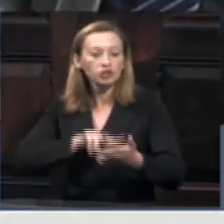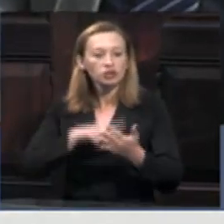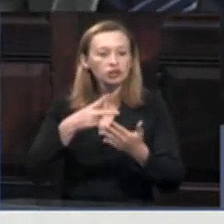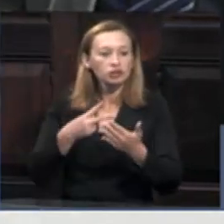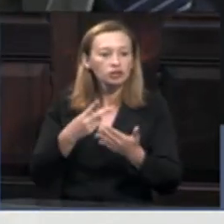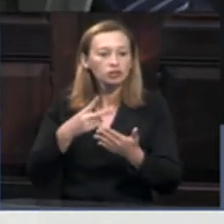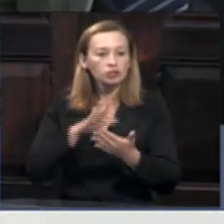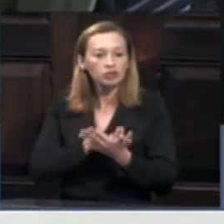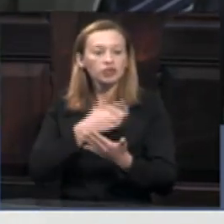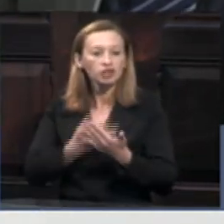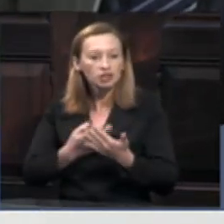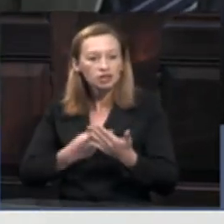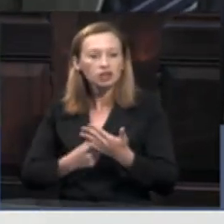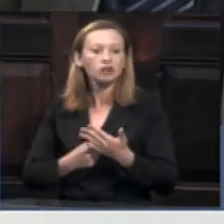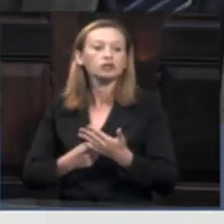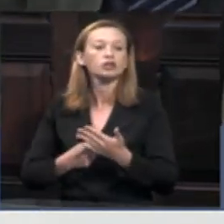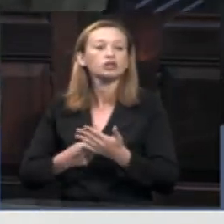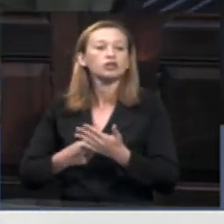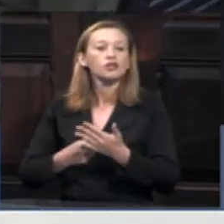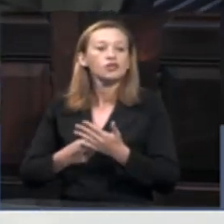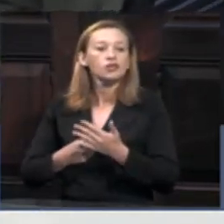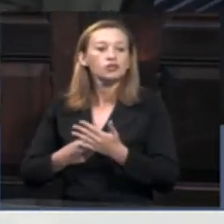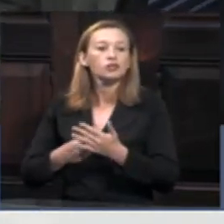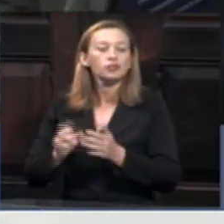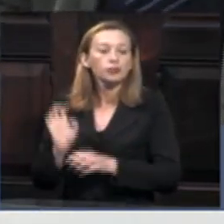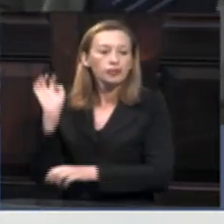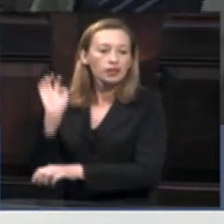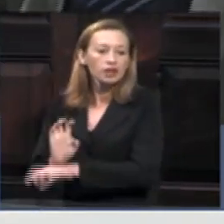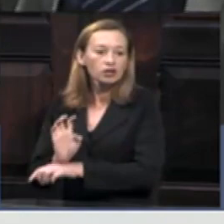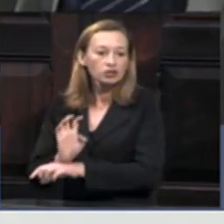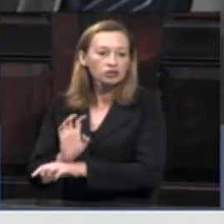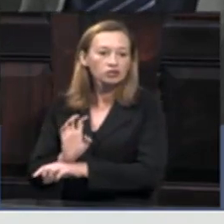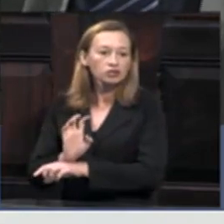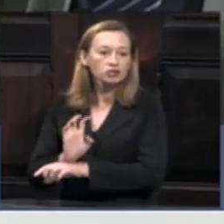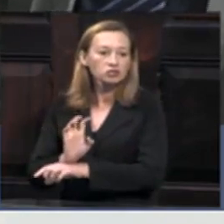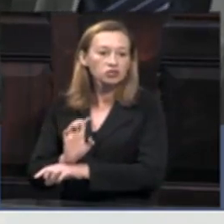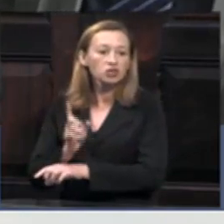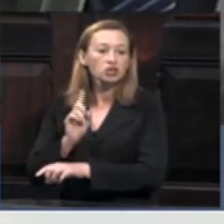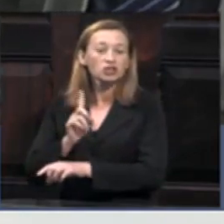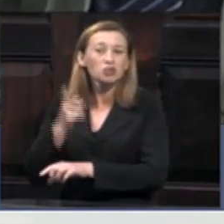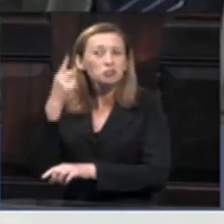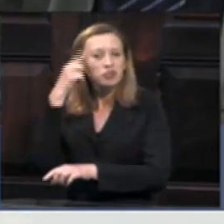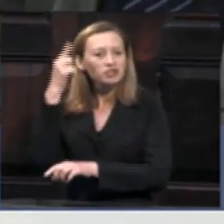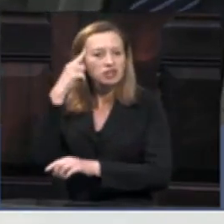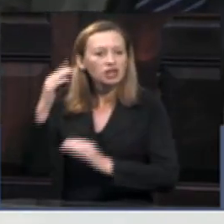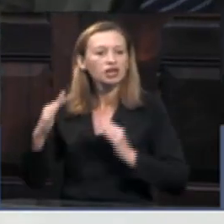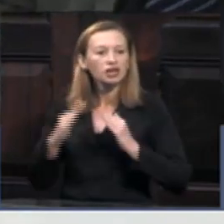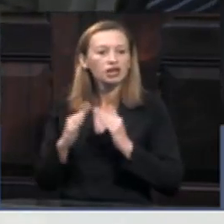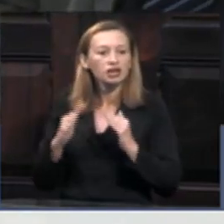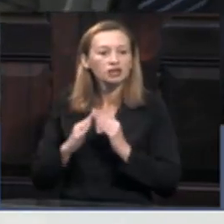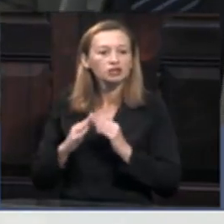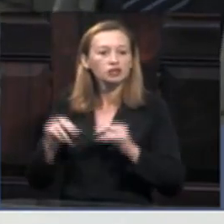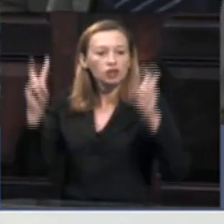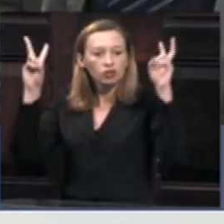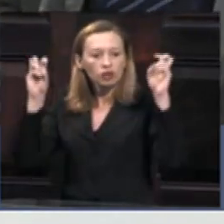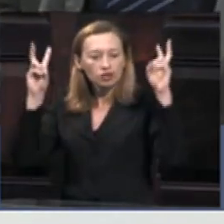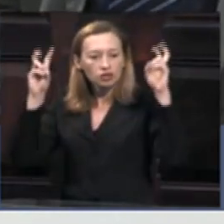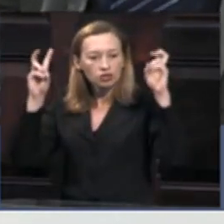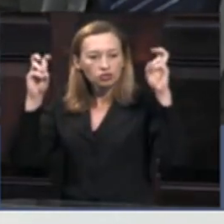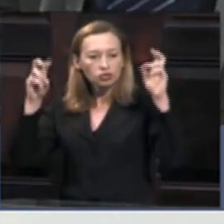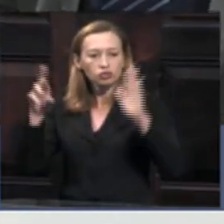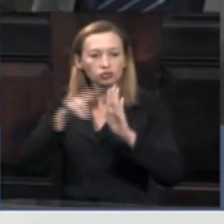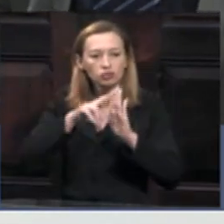Procuradoria do Estado, está aí uma tese equivocada que não foi o pensamento da casa com relação a ADE ser um